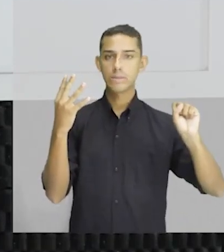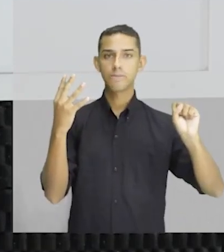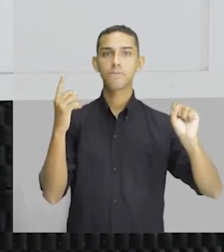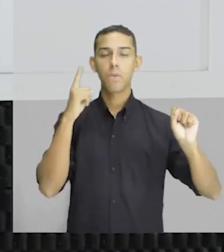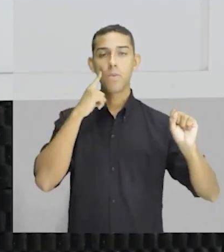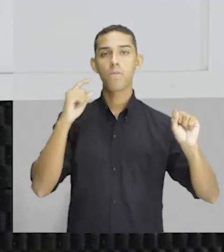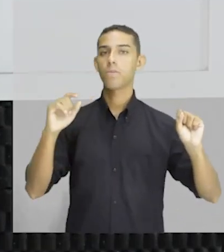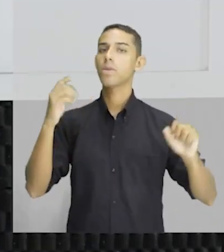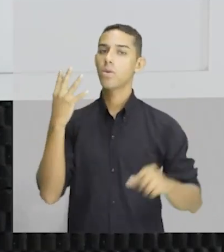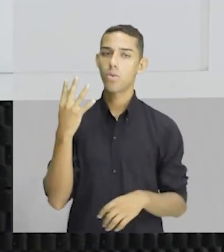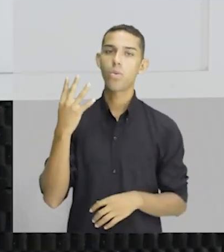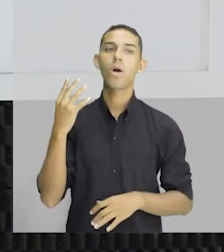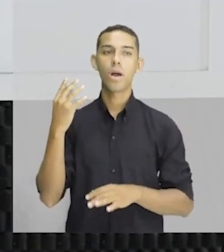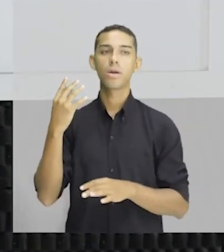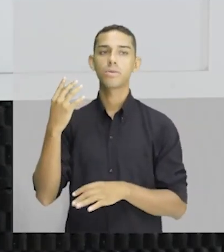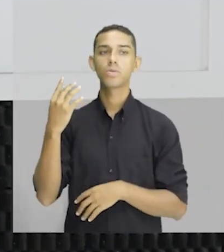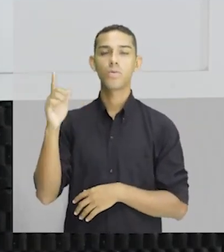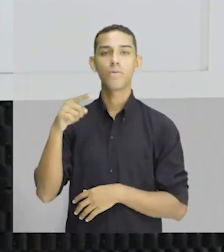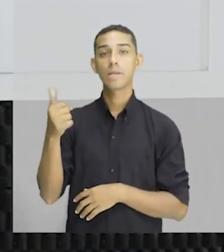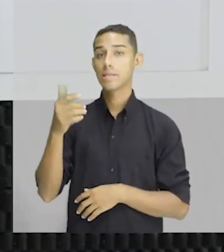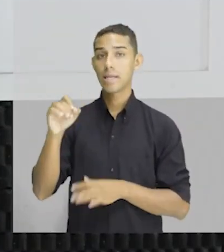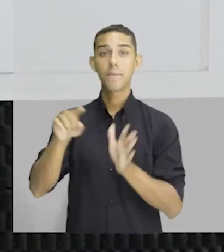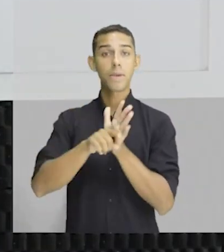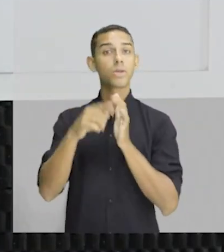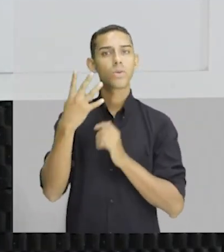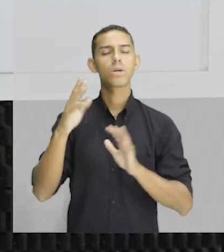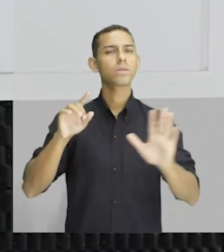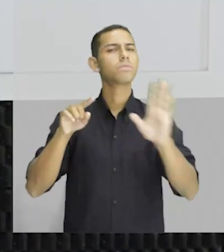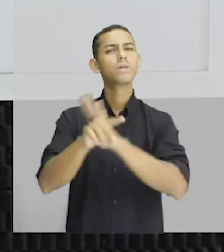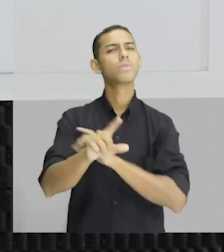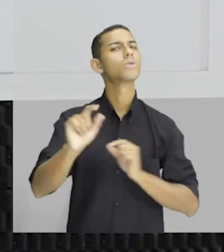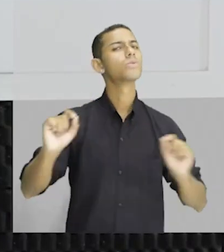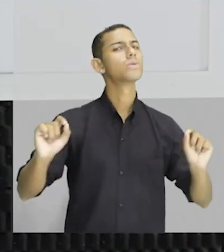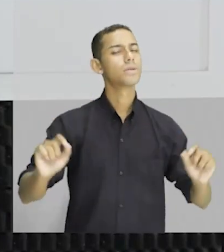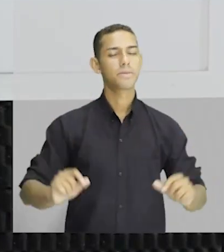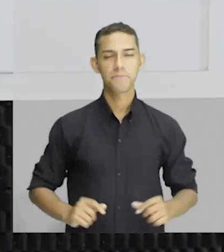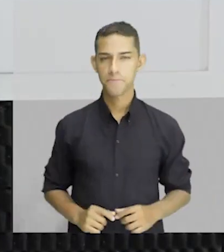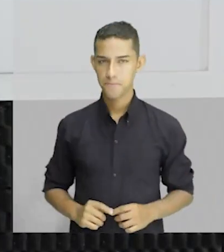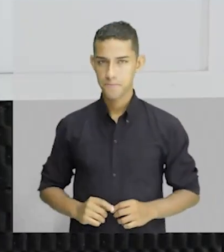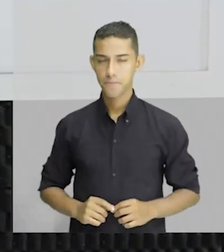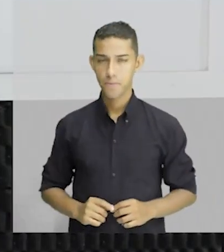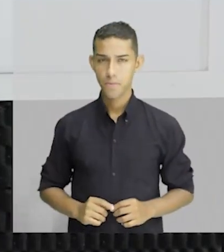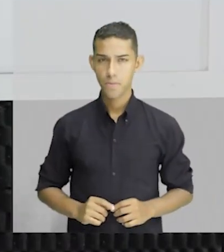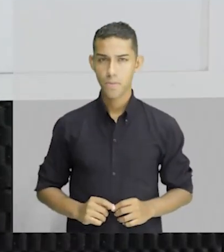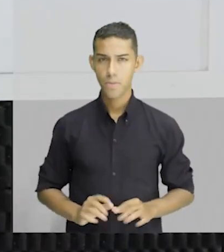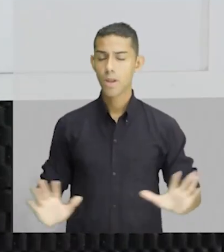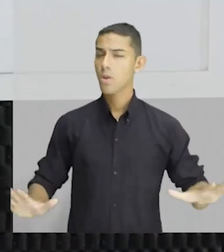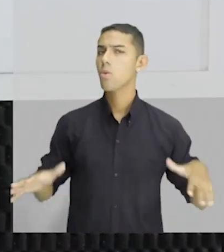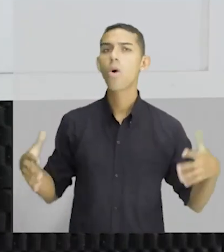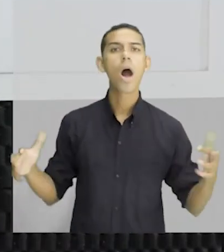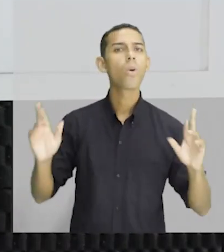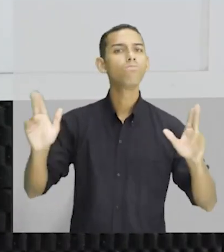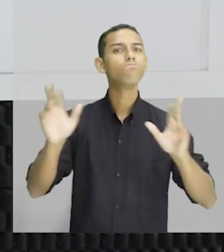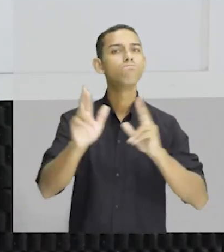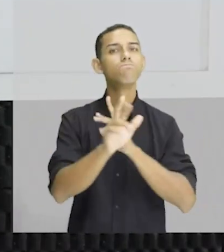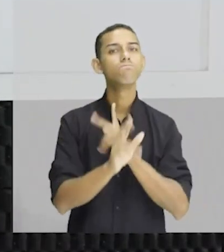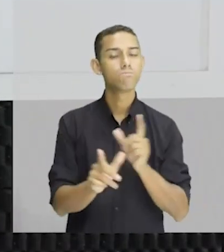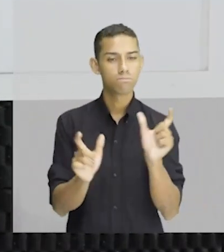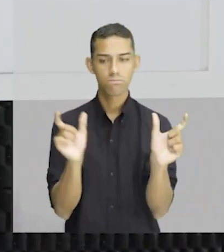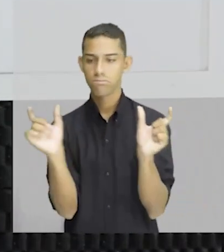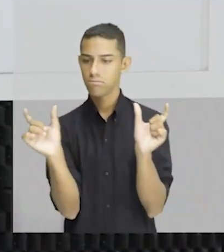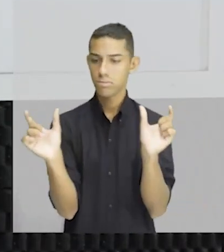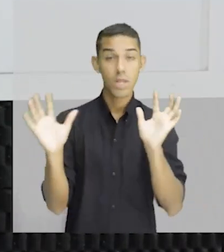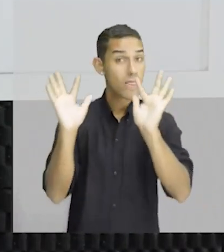Diminuiu 4 vezes 10 elevado a menos 4. Mas a pergunta é, qual vai ser a diferença entre elas